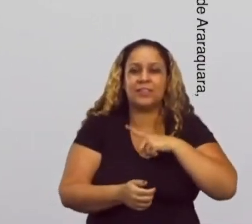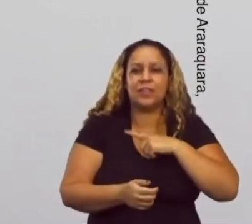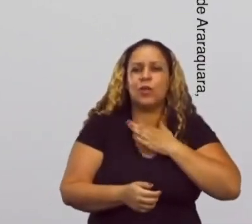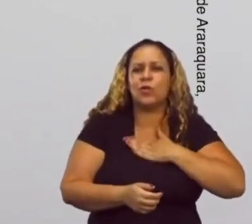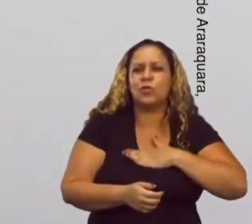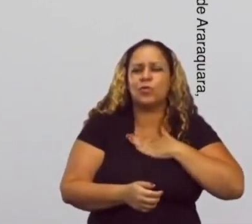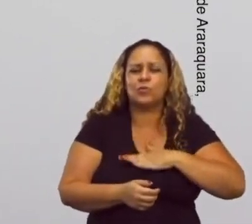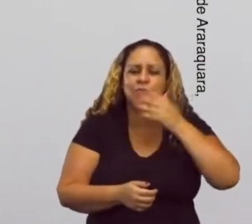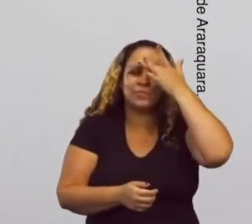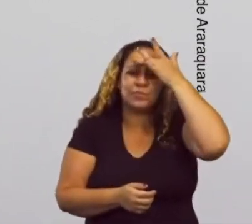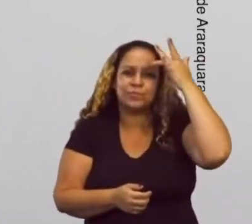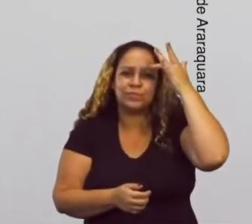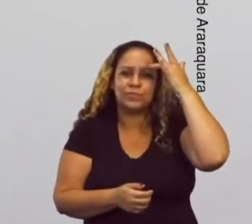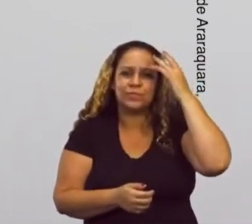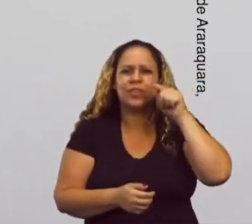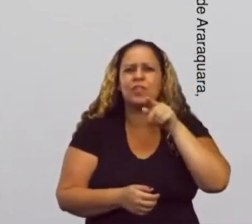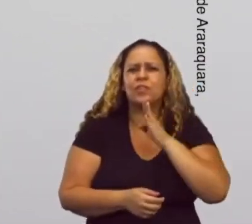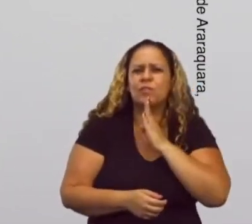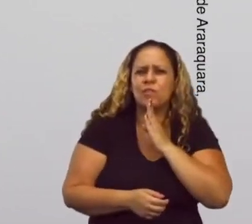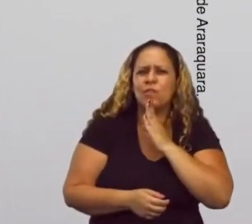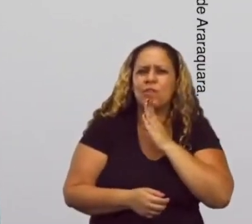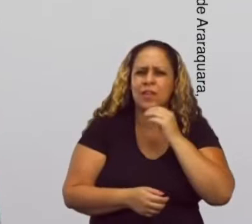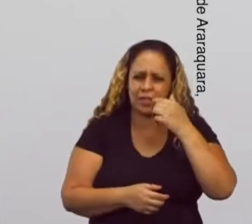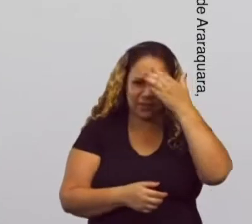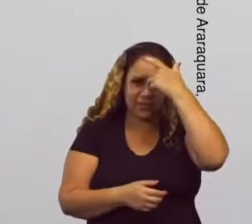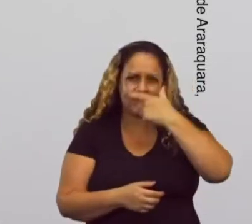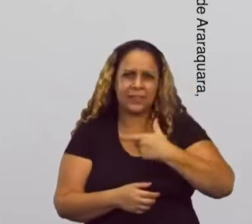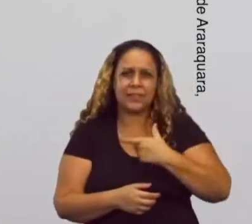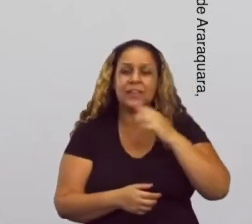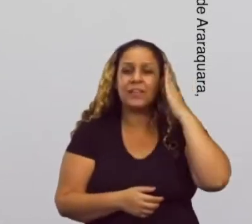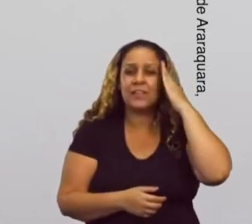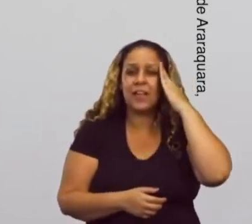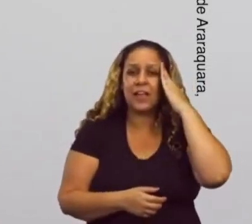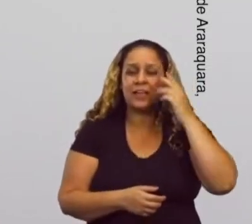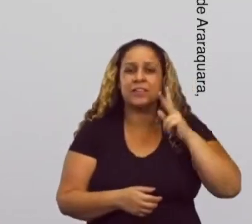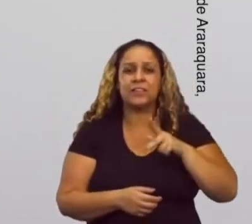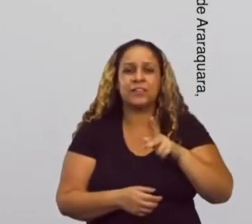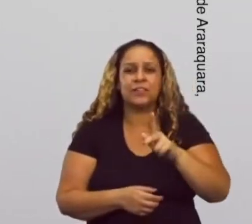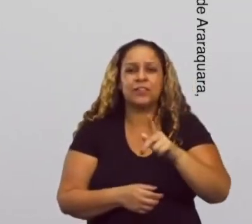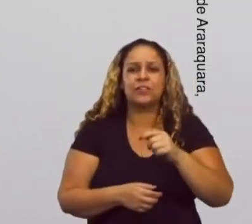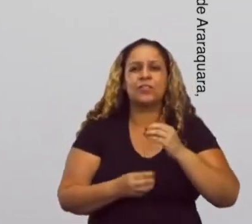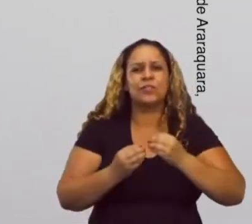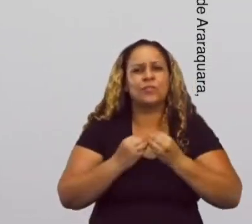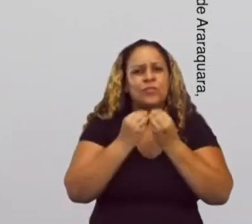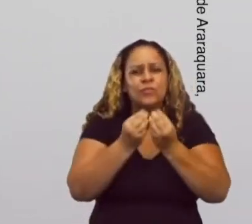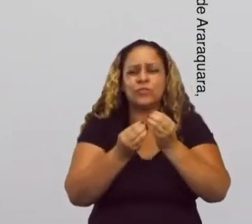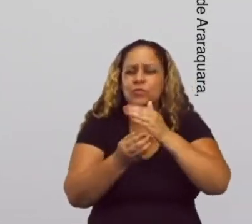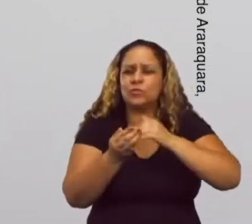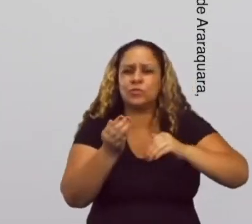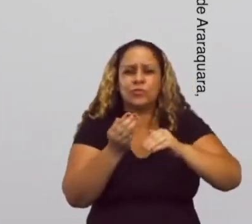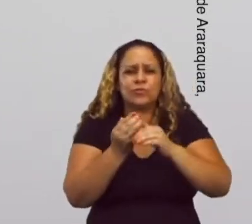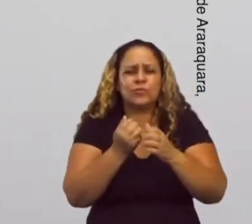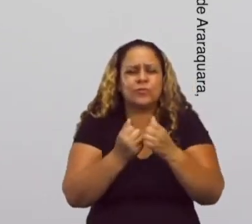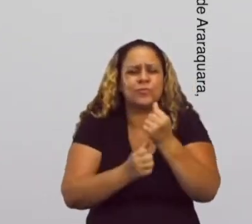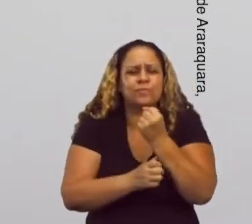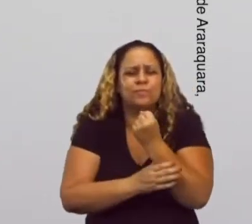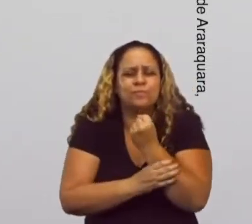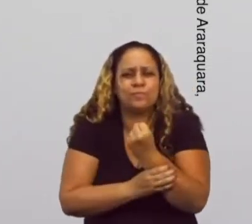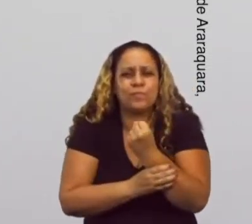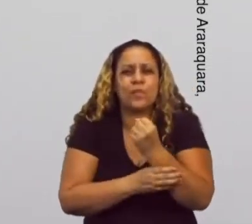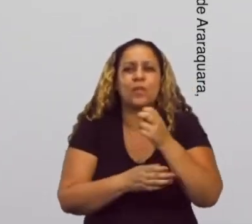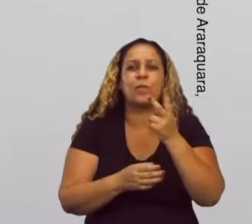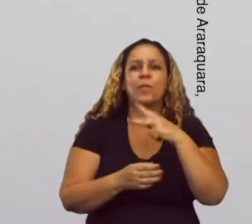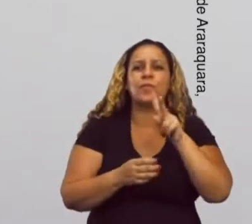Existe gostar de gente. Você me conhece e sabe que vou continuar lhe oferecendo toda a